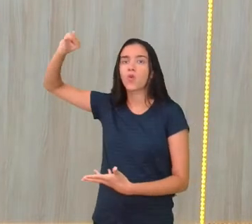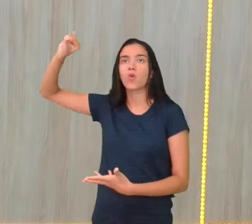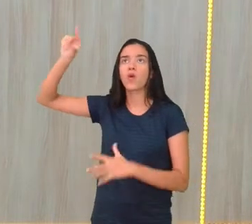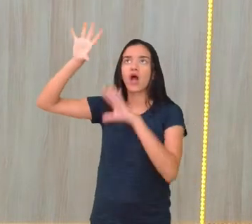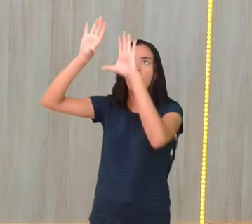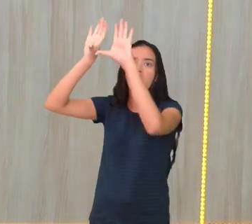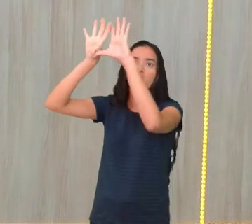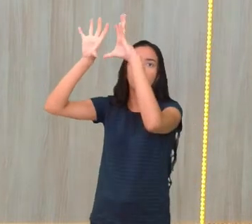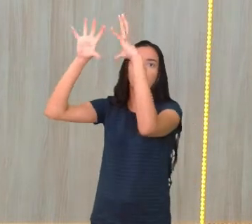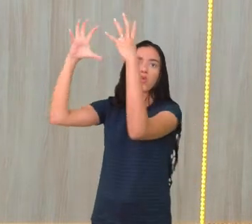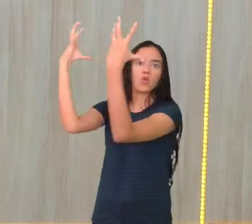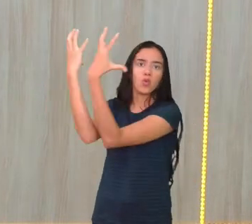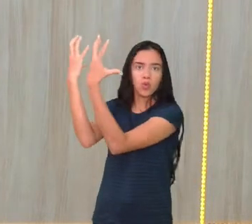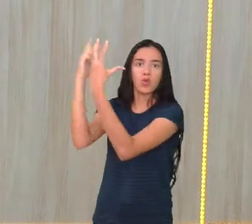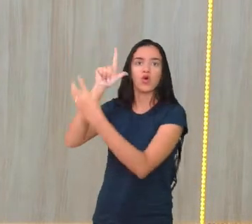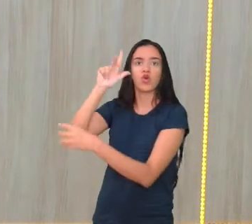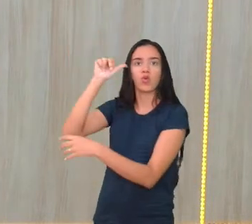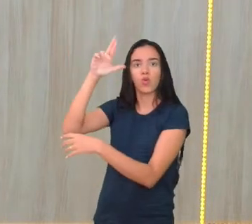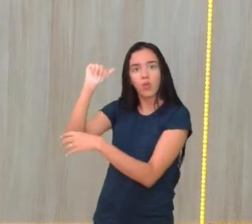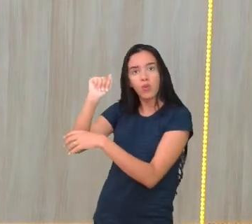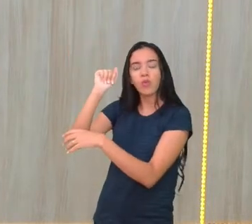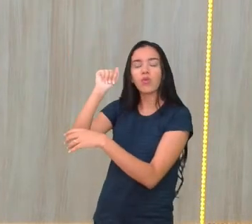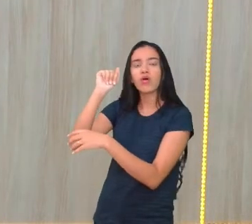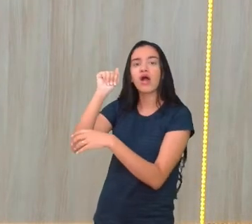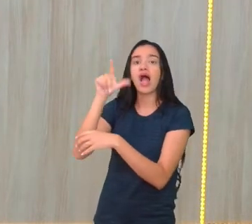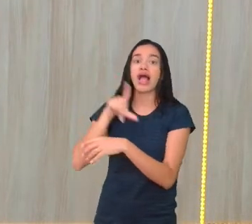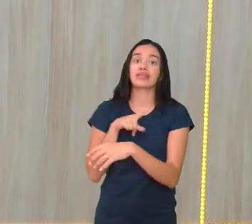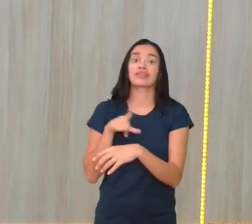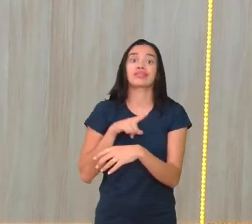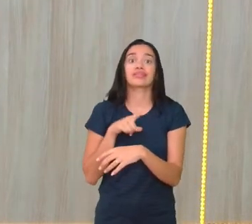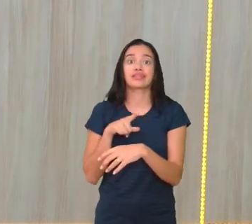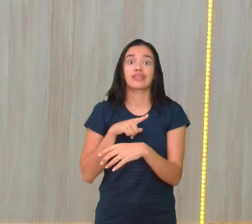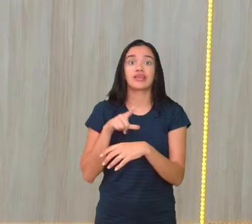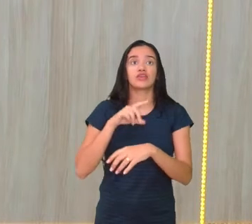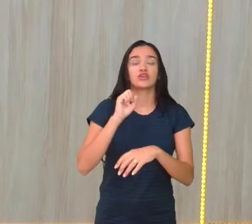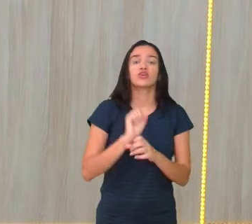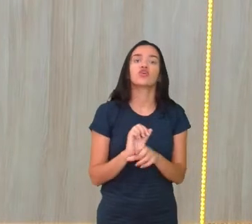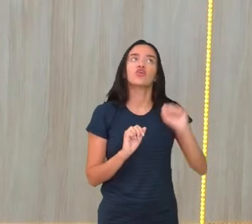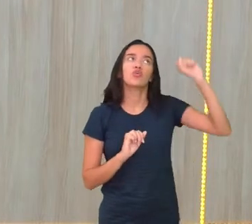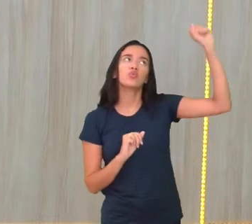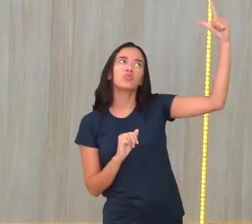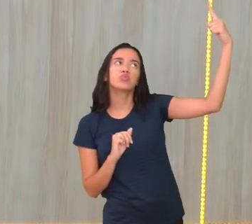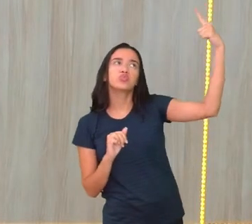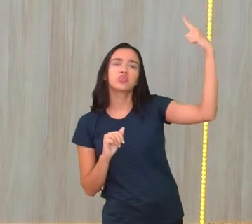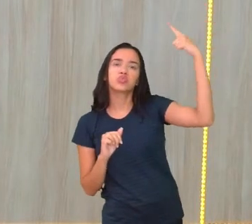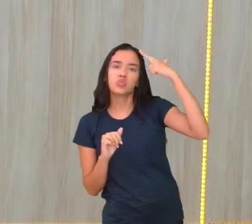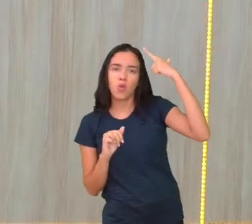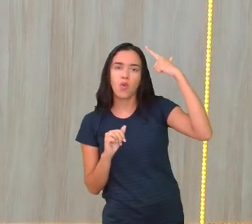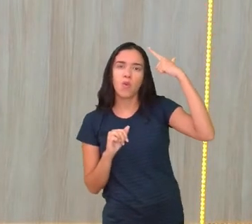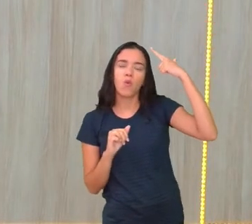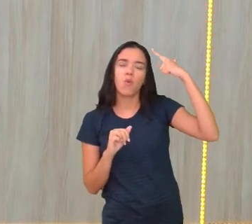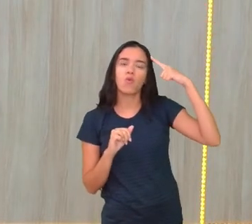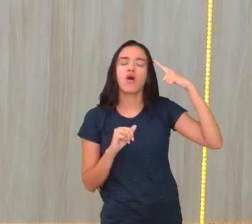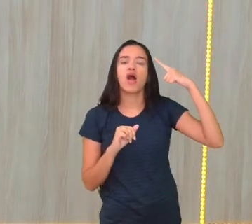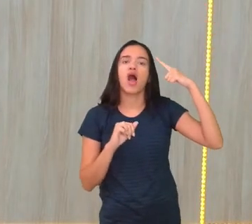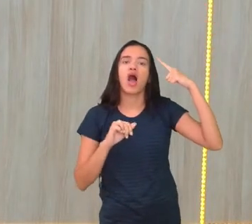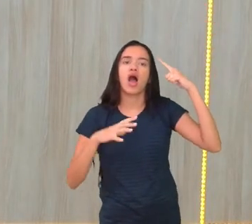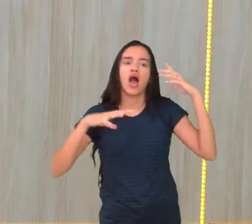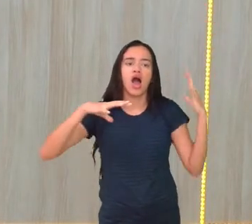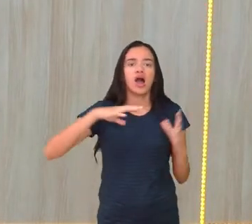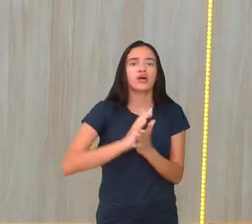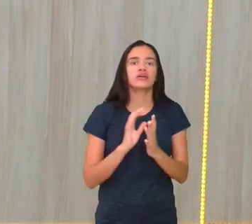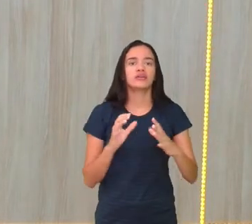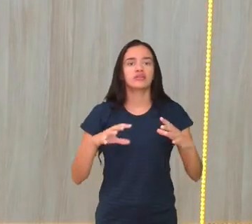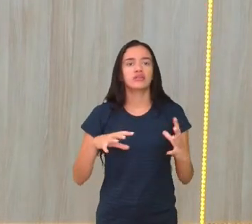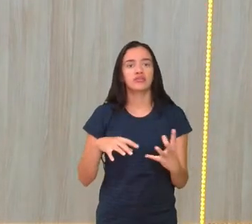que a gente tem o Sol, aí a Terra ela tem um movimento de translação, ela gira ao redor